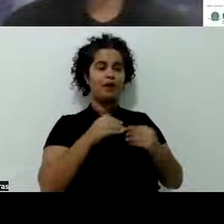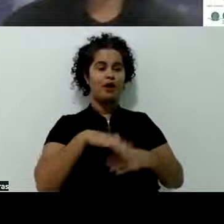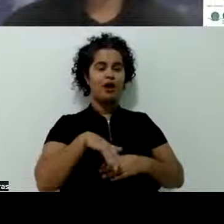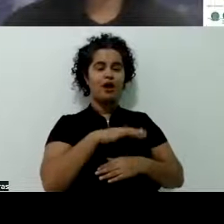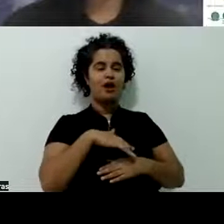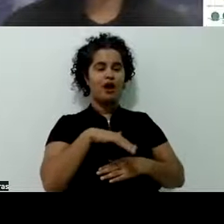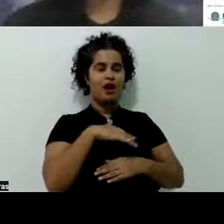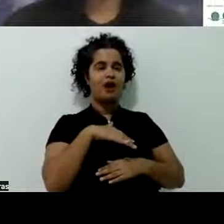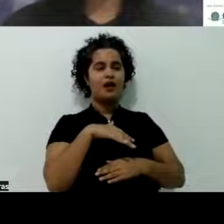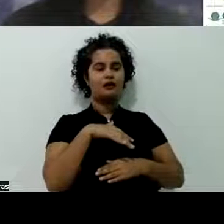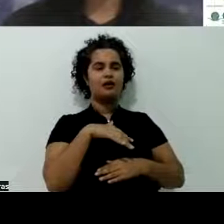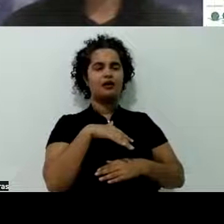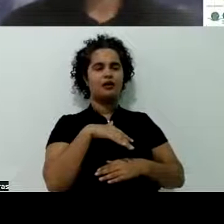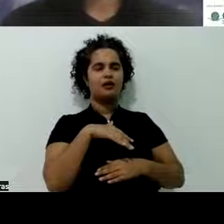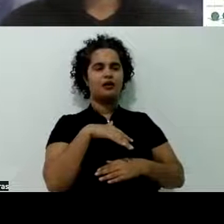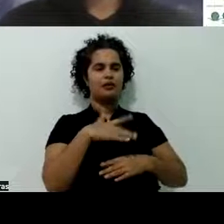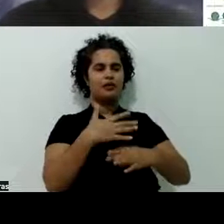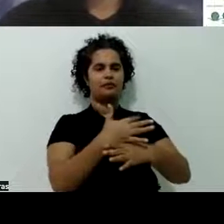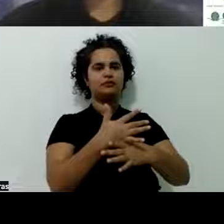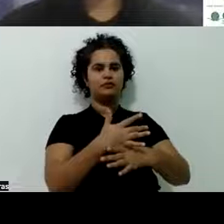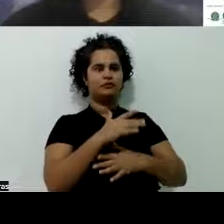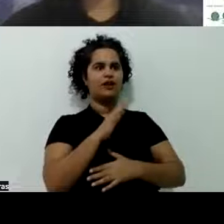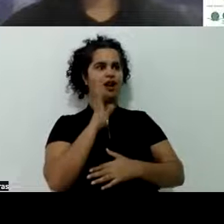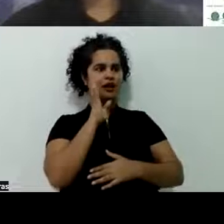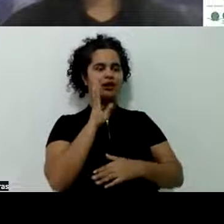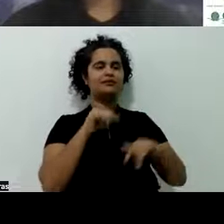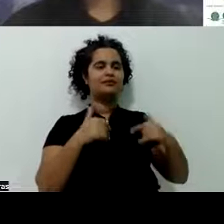bacana trabalhar esse tema.